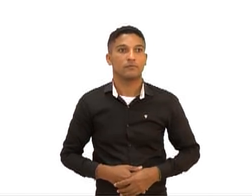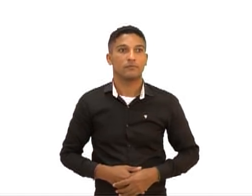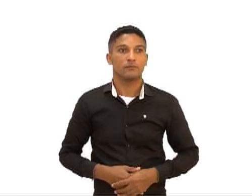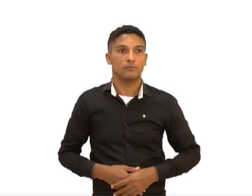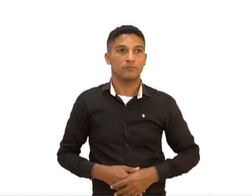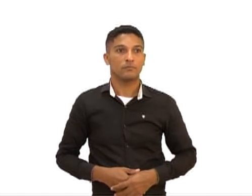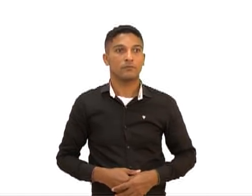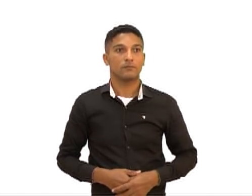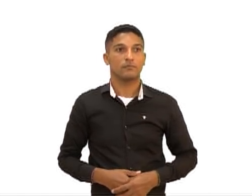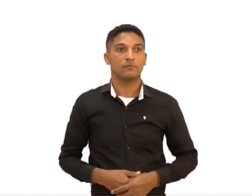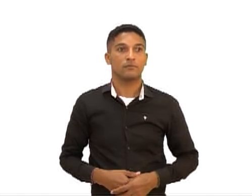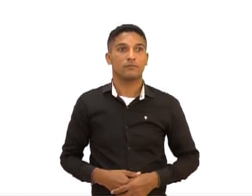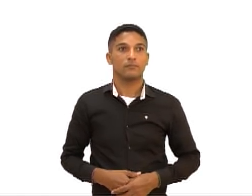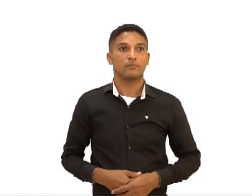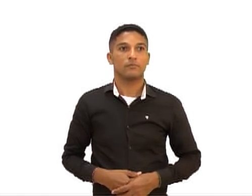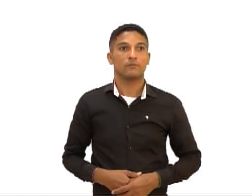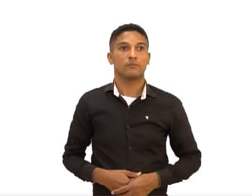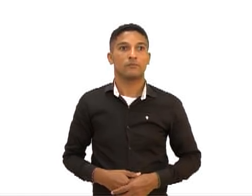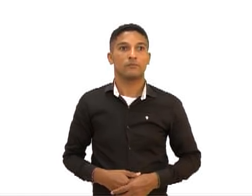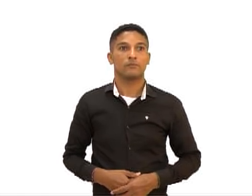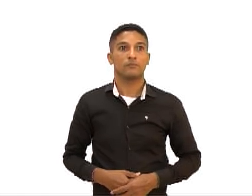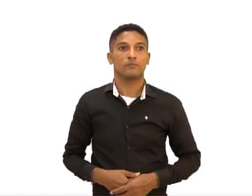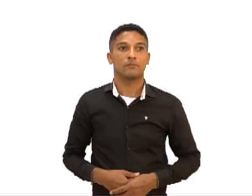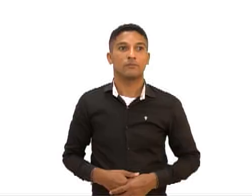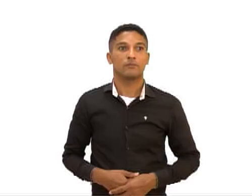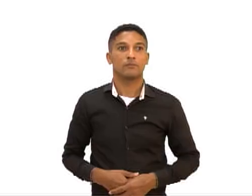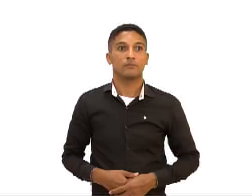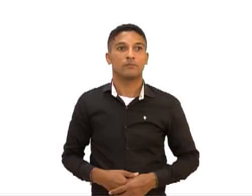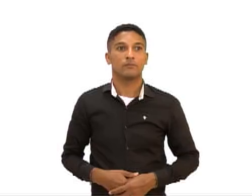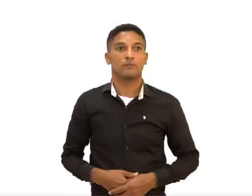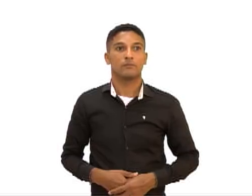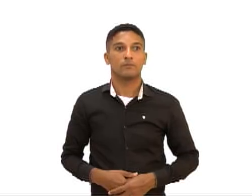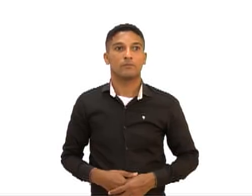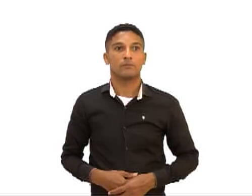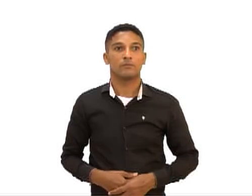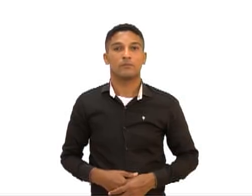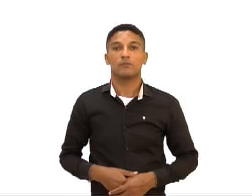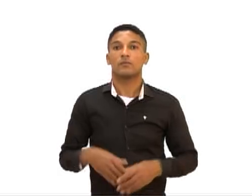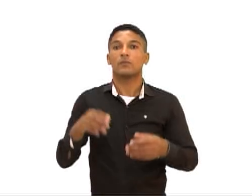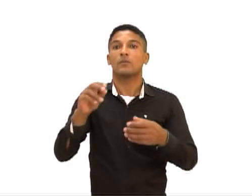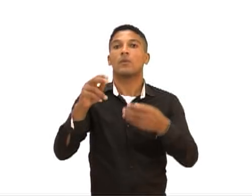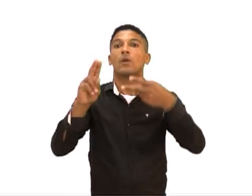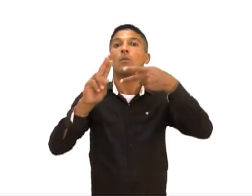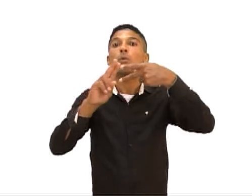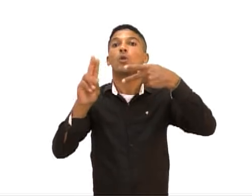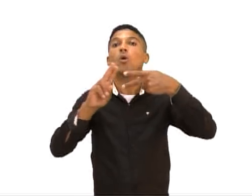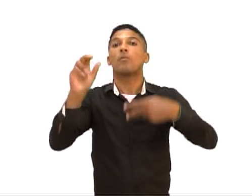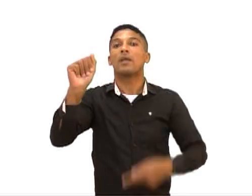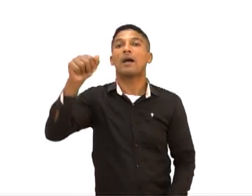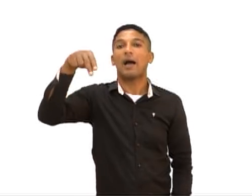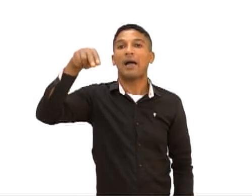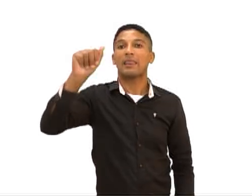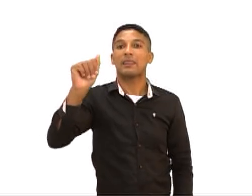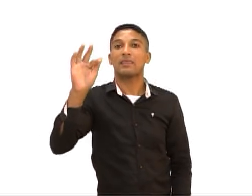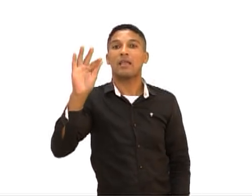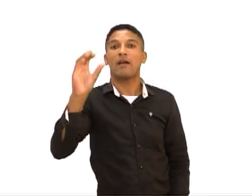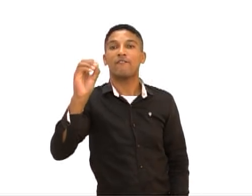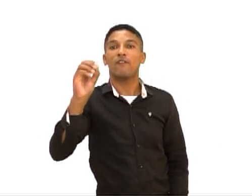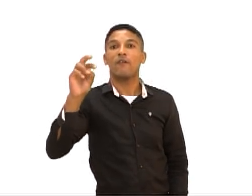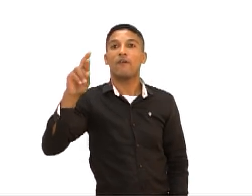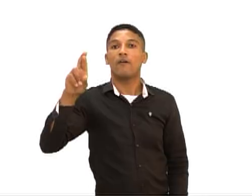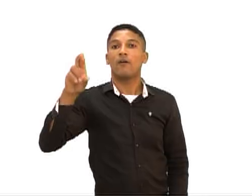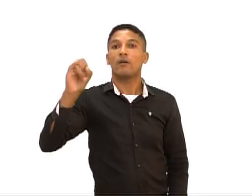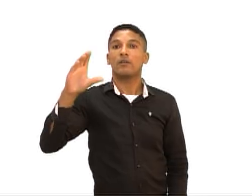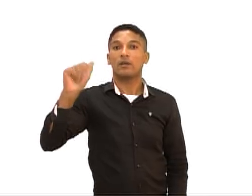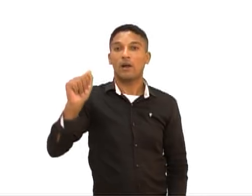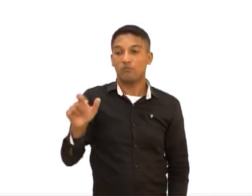principal. No futebol, é o centro das atenções. Um lembrete. Referência anafórica se